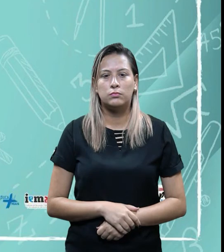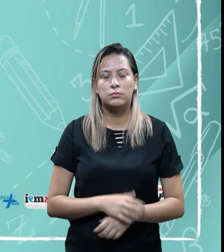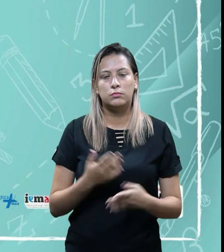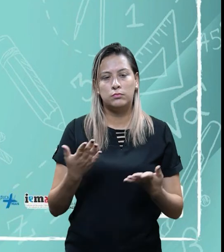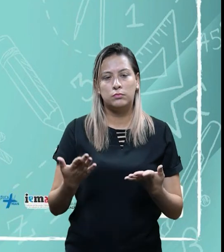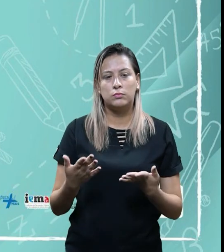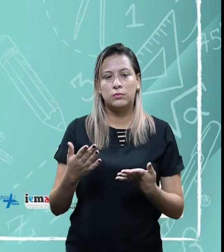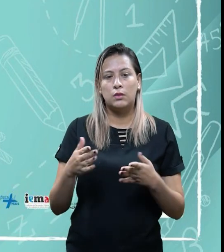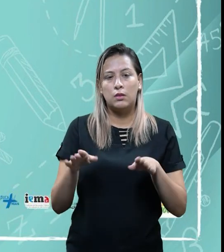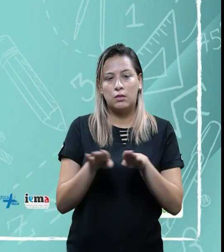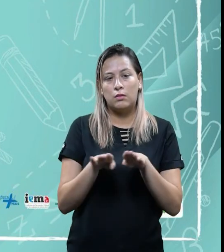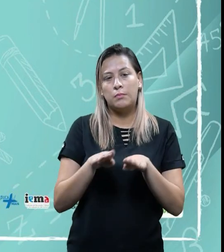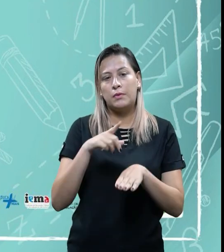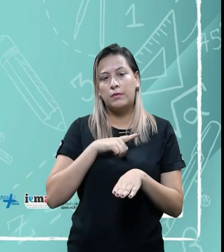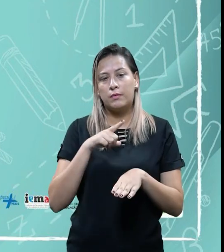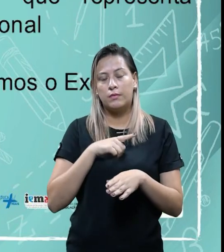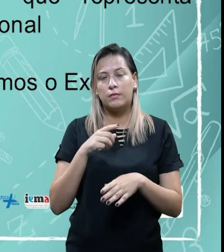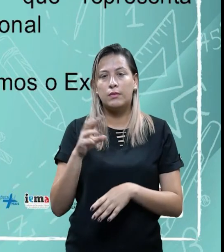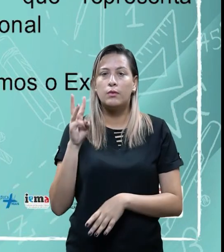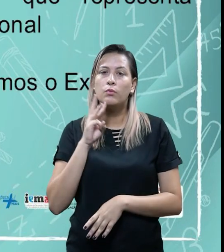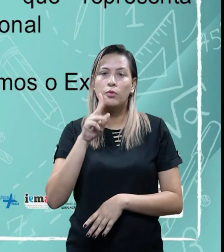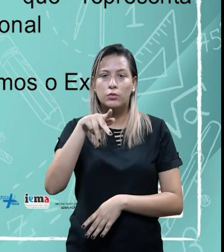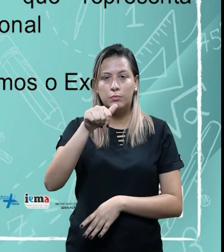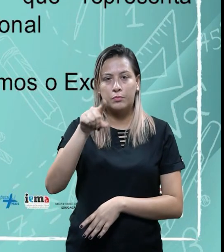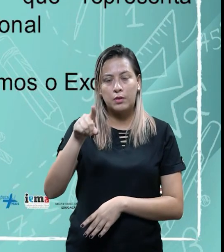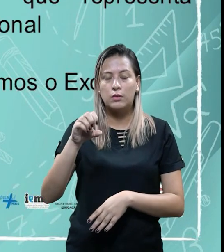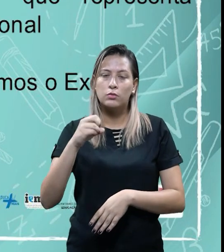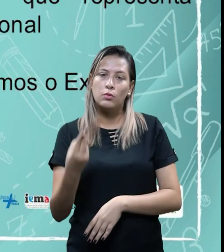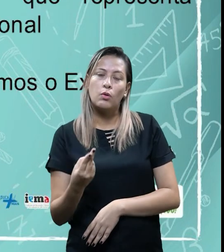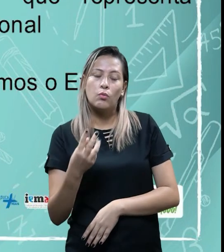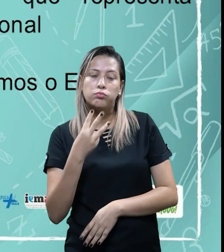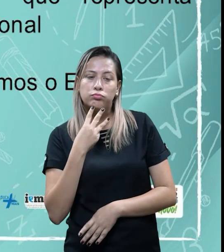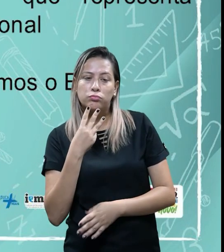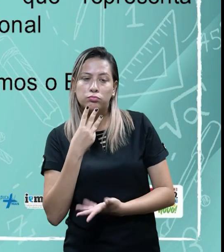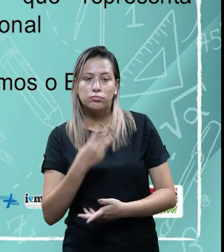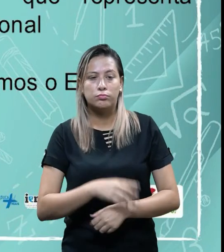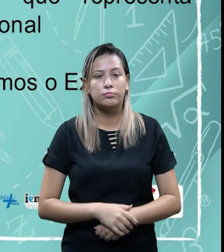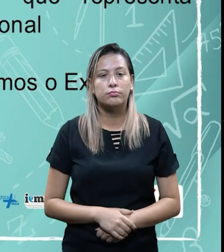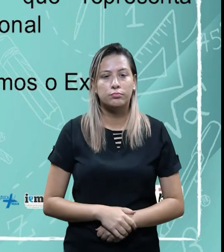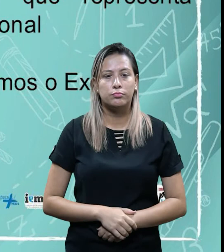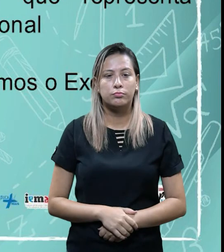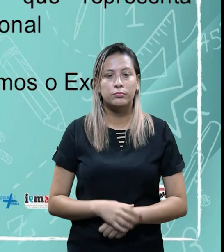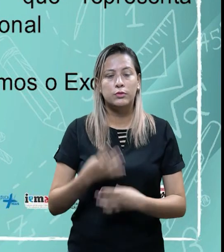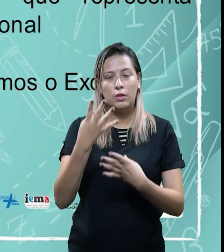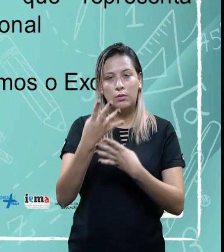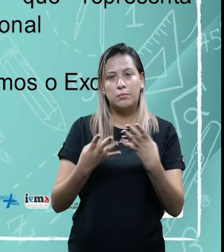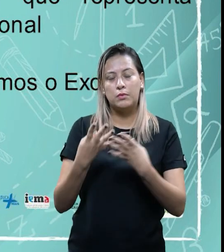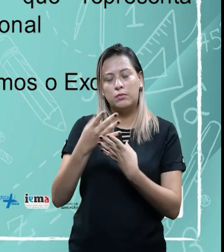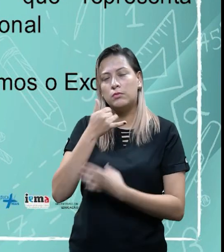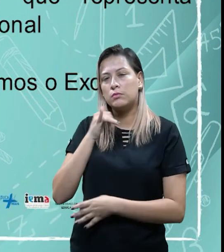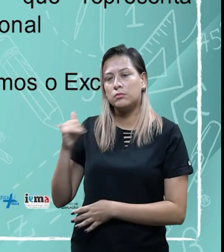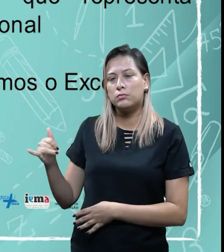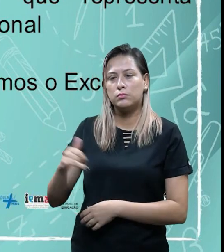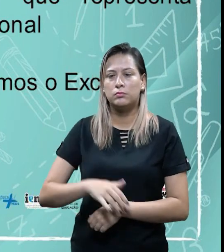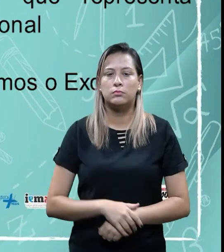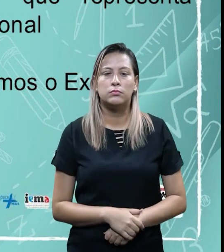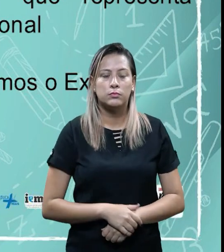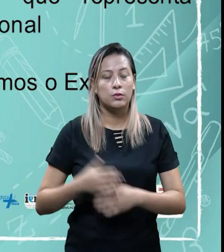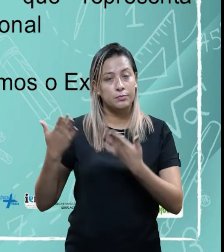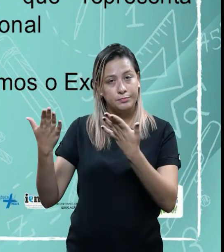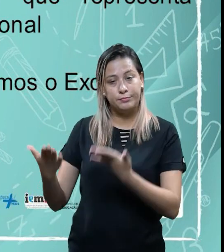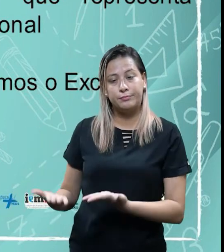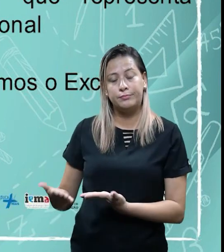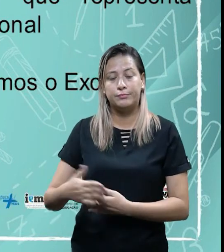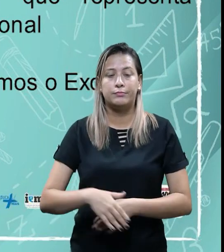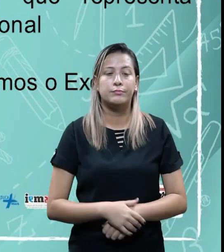temos o WordPad e o Word. Planilhas eletrônicas, tá? A planilha, como aparece